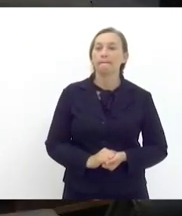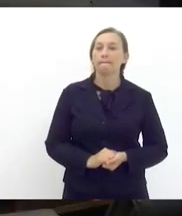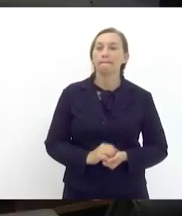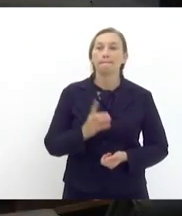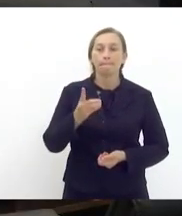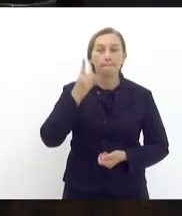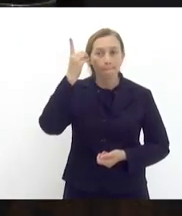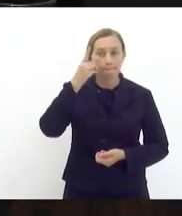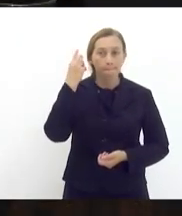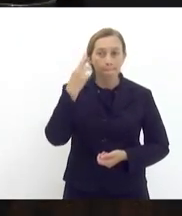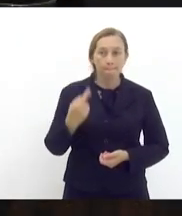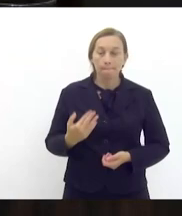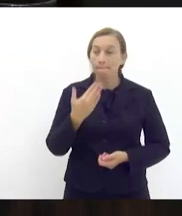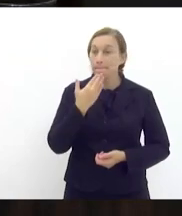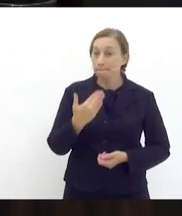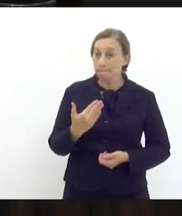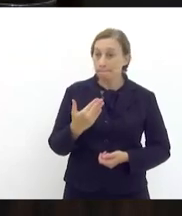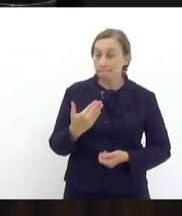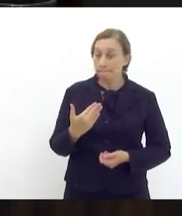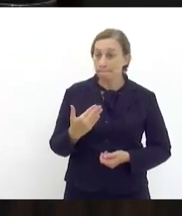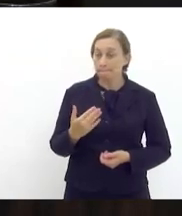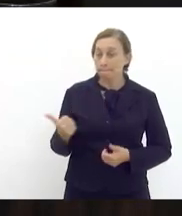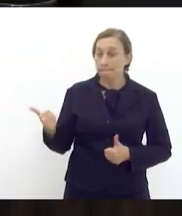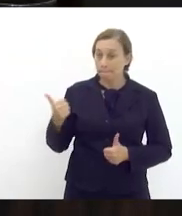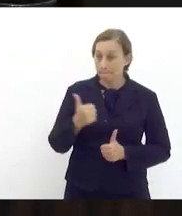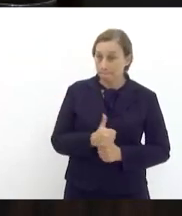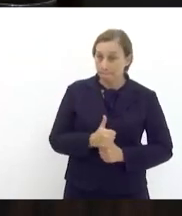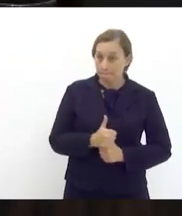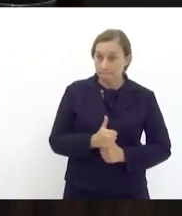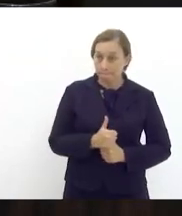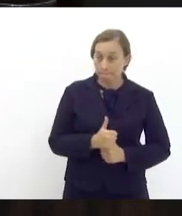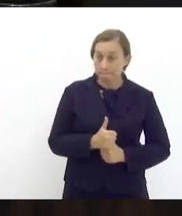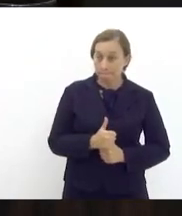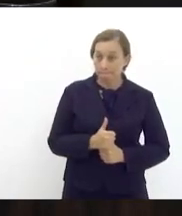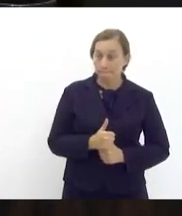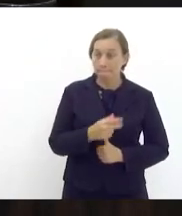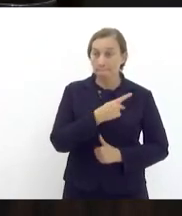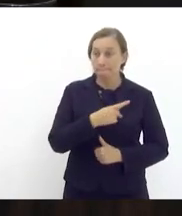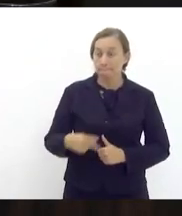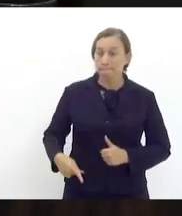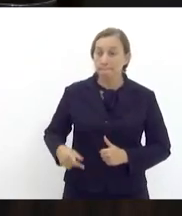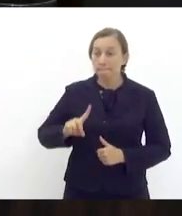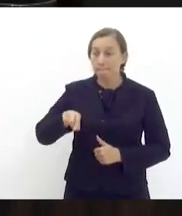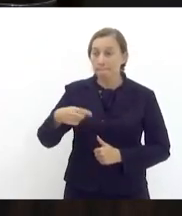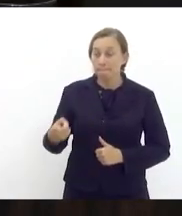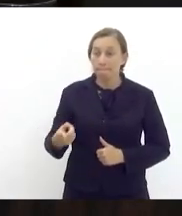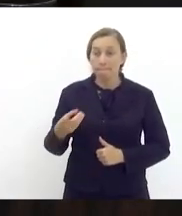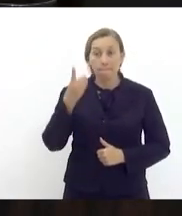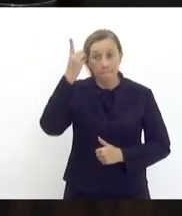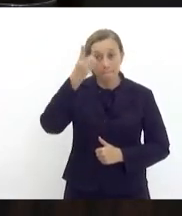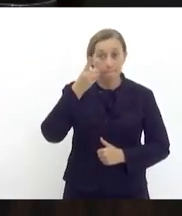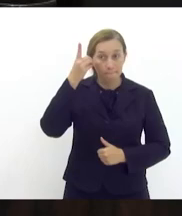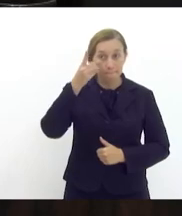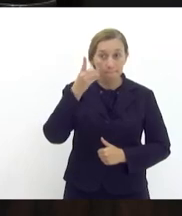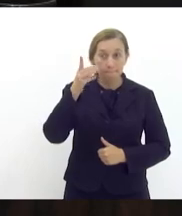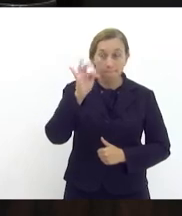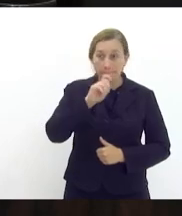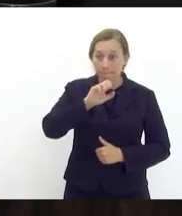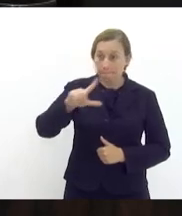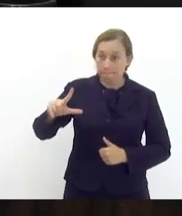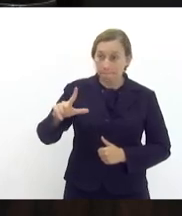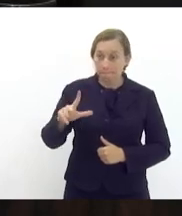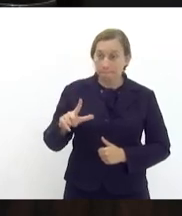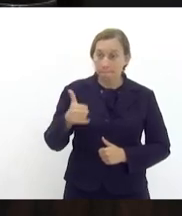Deputada Renata, eu pediria para a V. Exª assumir aqui a presidência. O próximo orador inscrito é o nobre deputado Filipe Pobel. V.